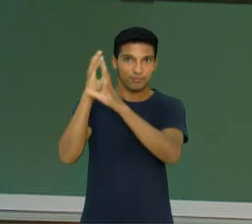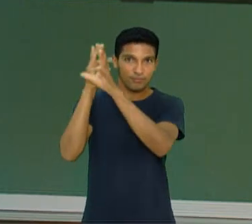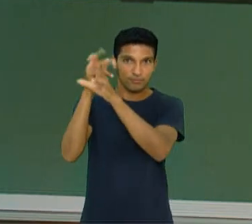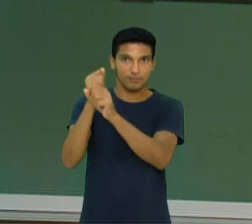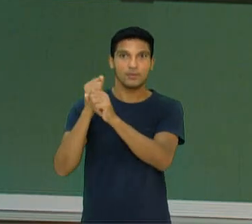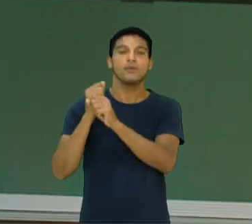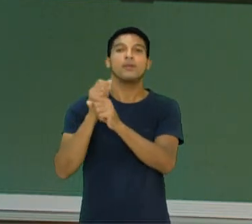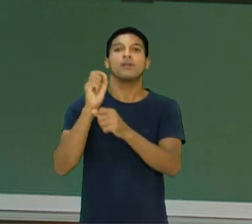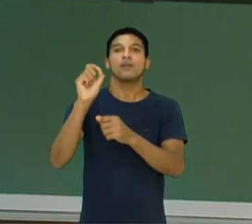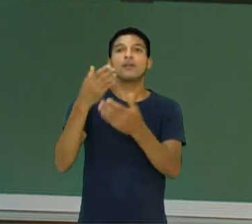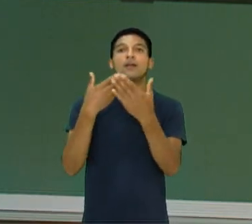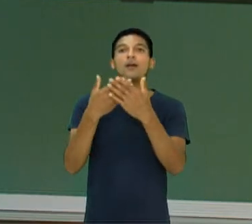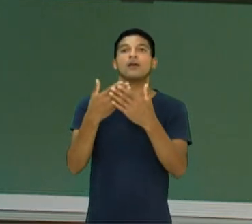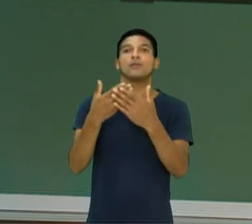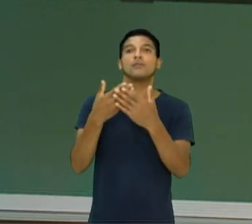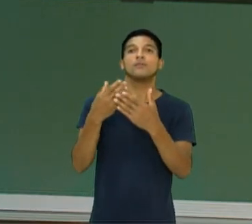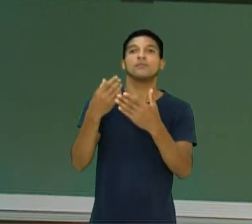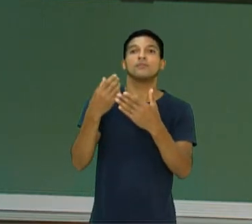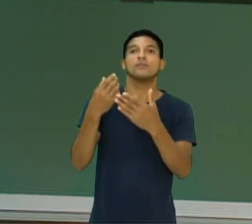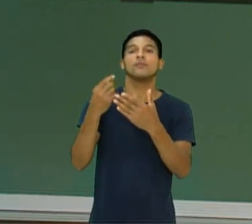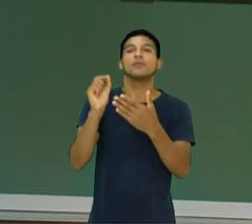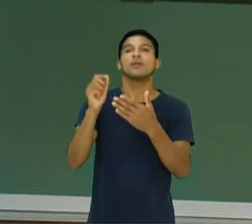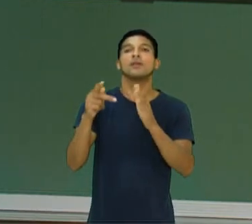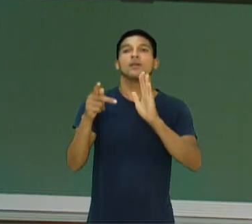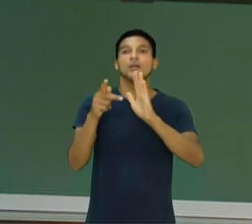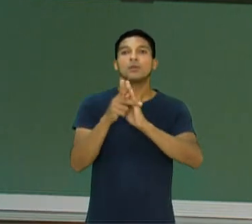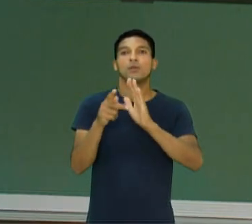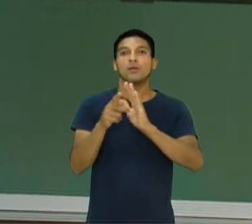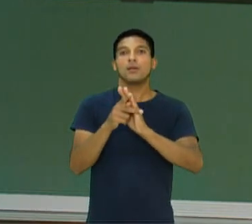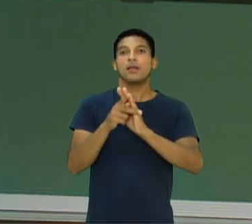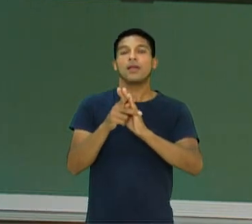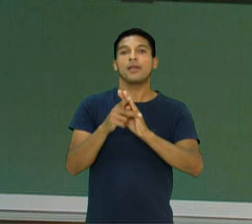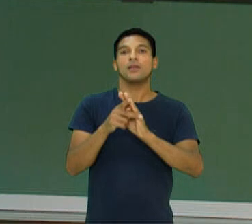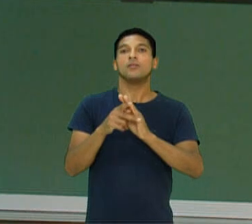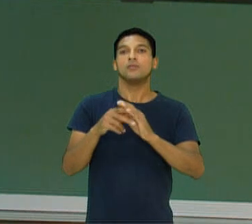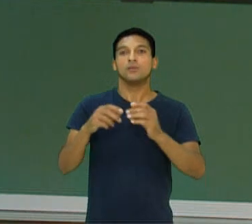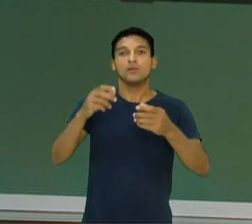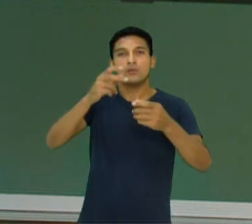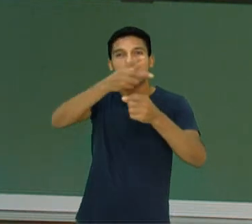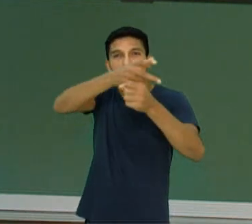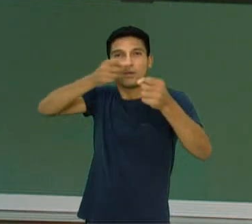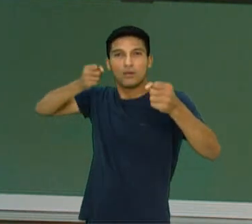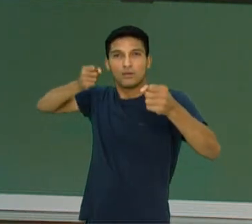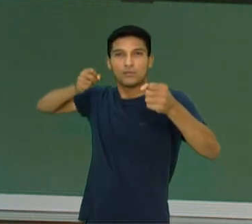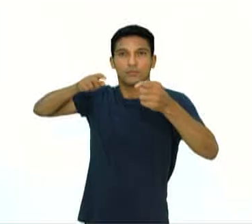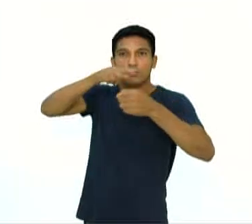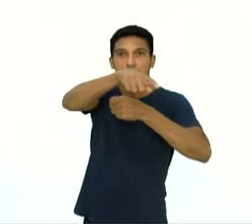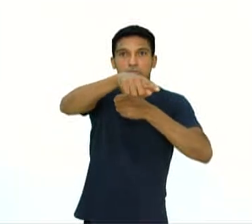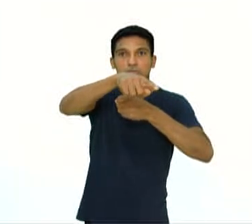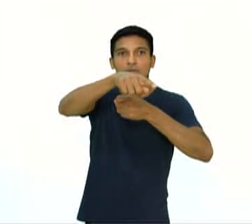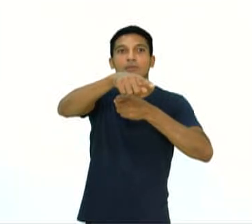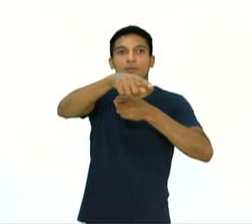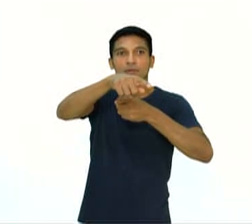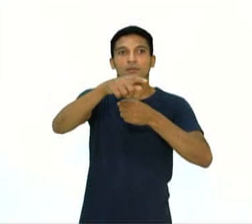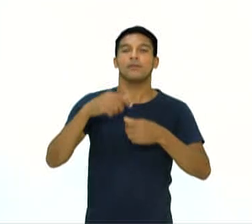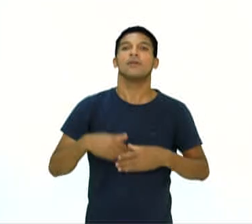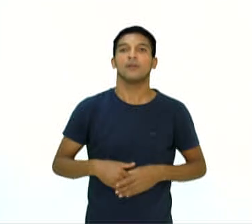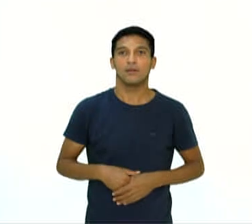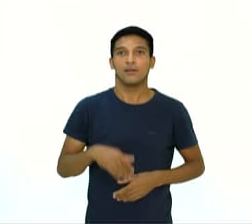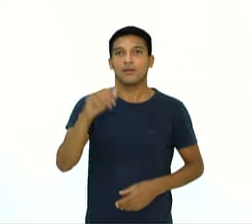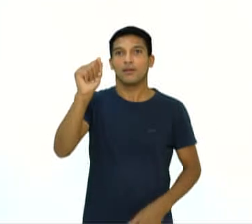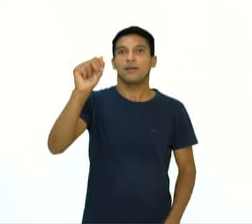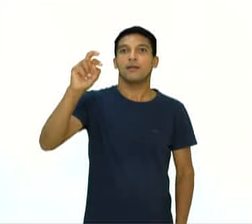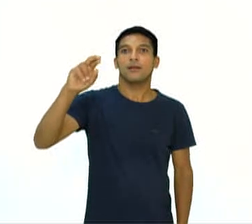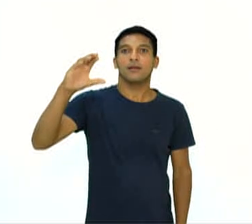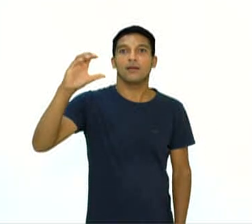passada nós vimos o nosso último esporte de precisão, o tiro com arco. Então a gente viu que o arco e